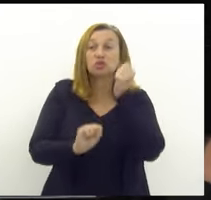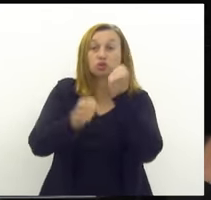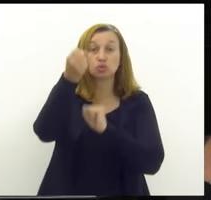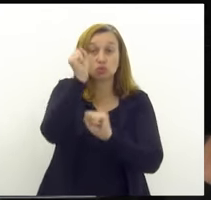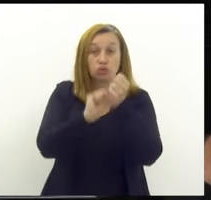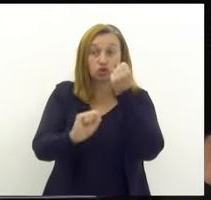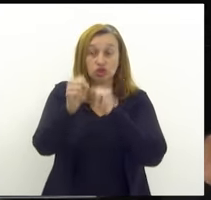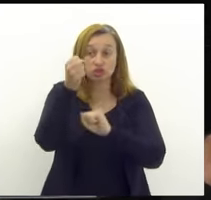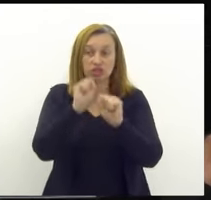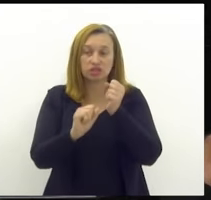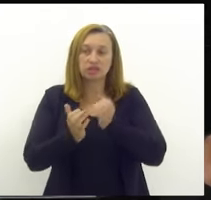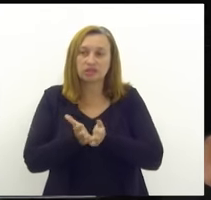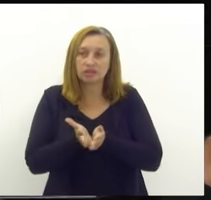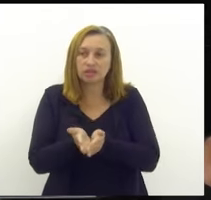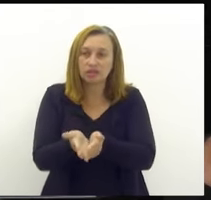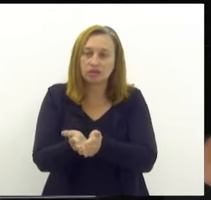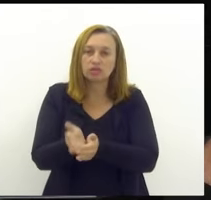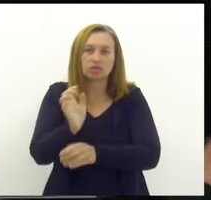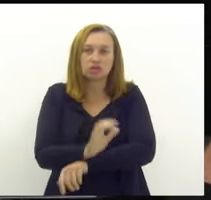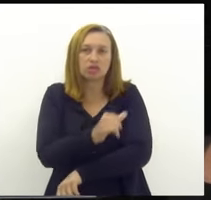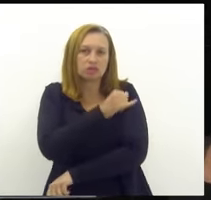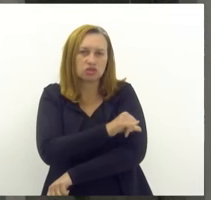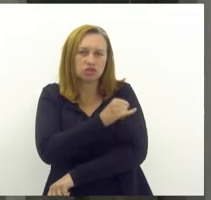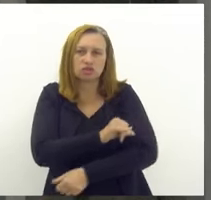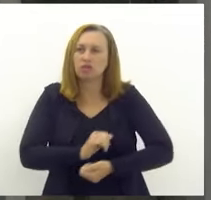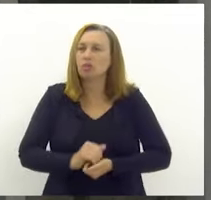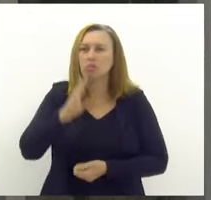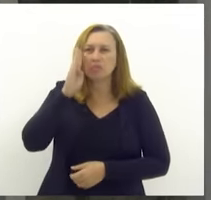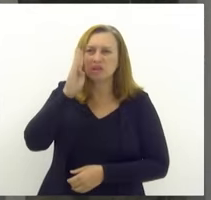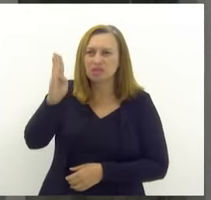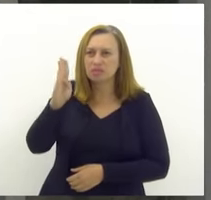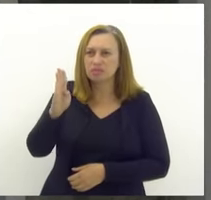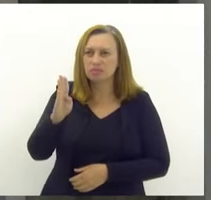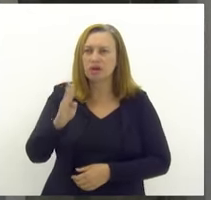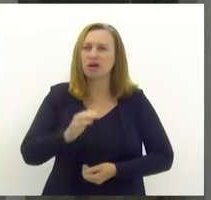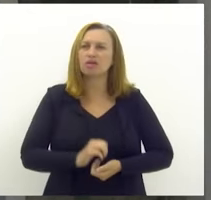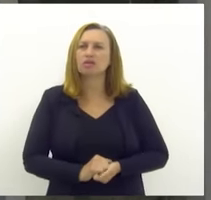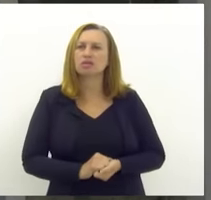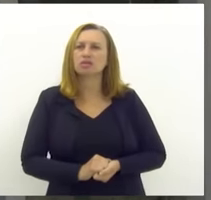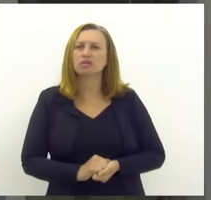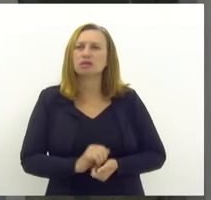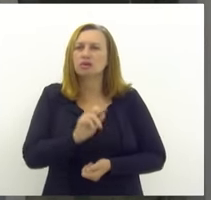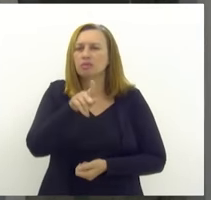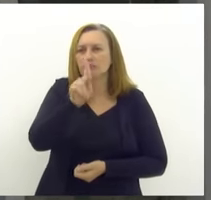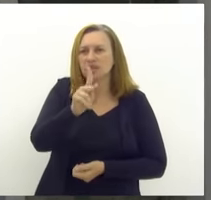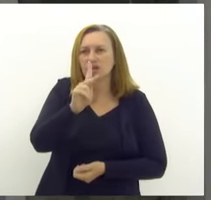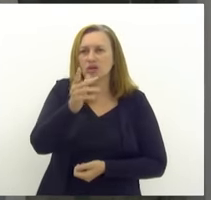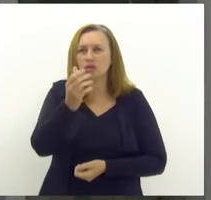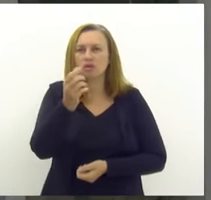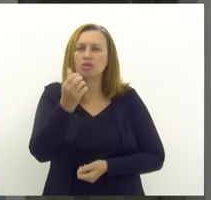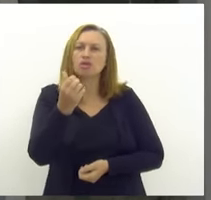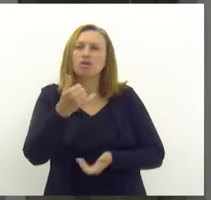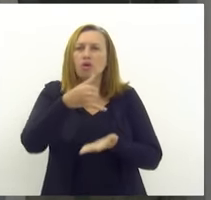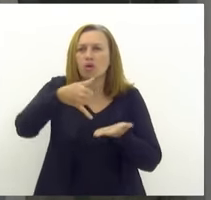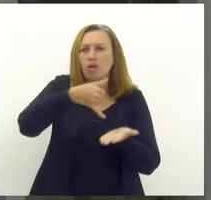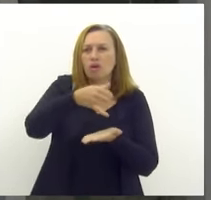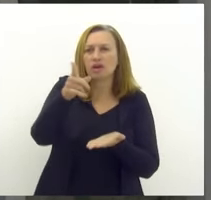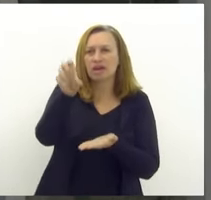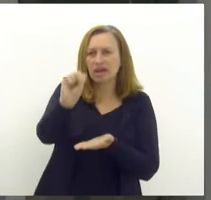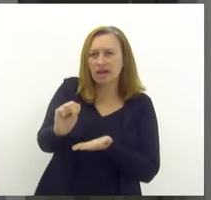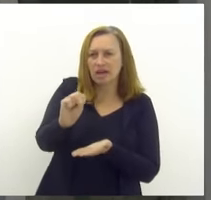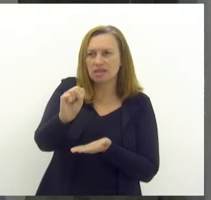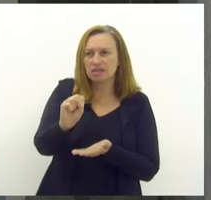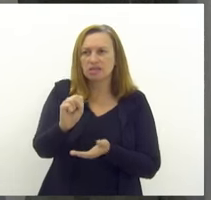naval do Rio de Janeiro é uma das principais cadeias produtivas de petróleo óleo e gás indústria naval do